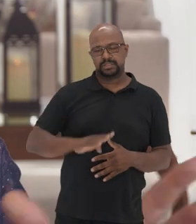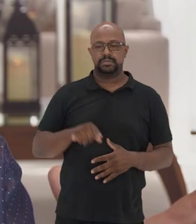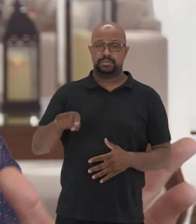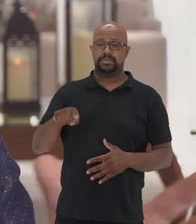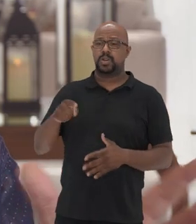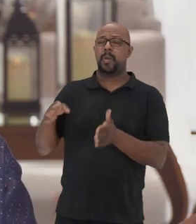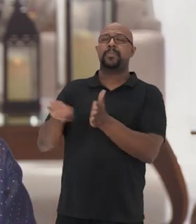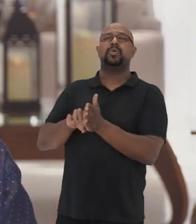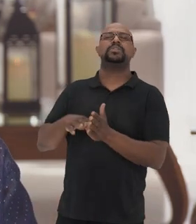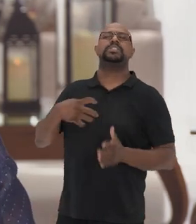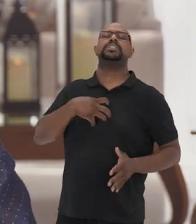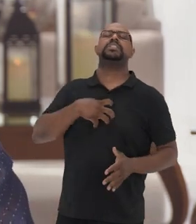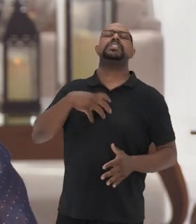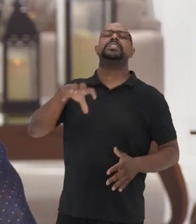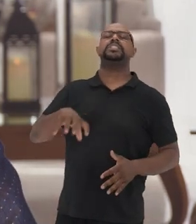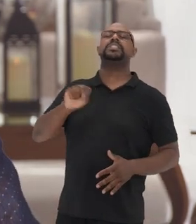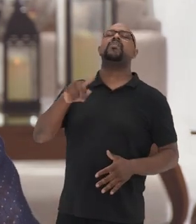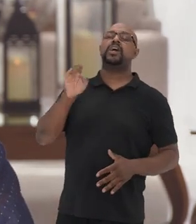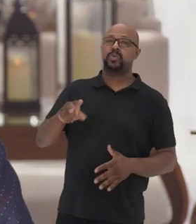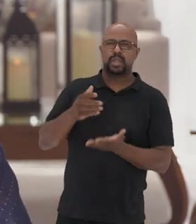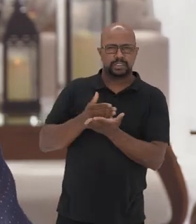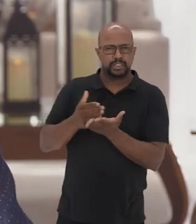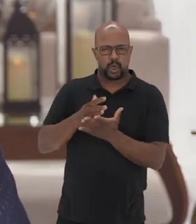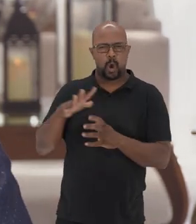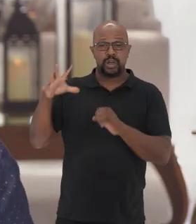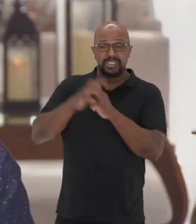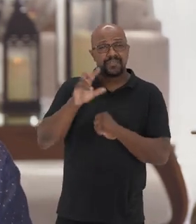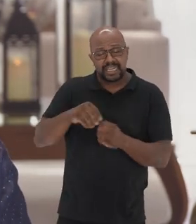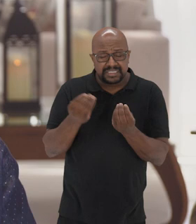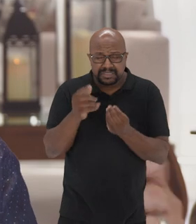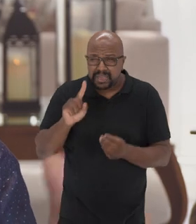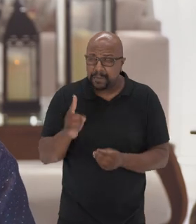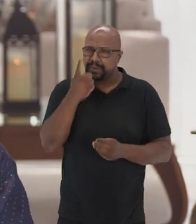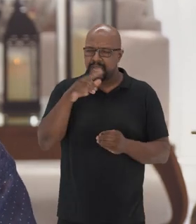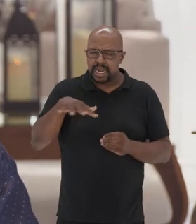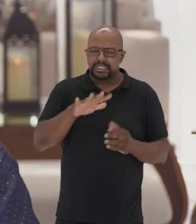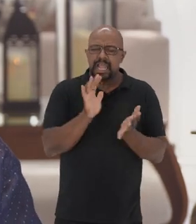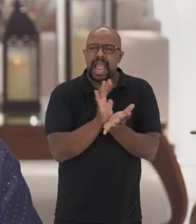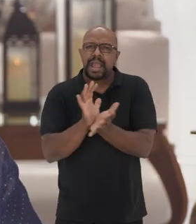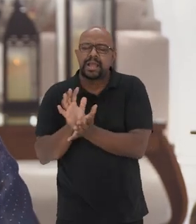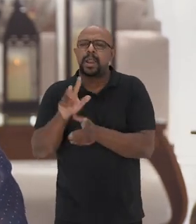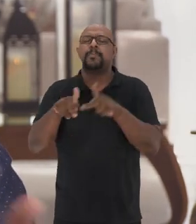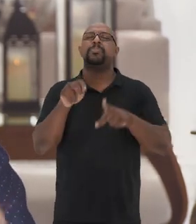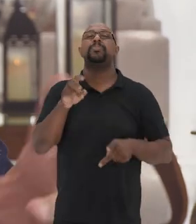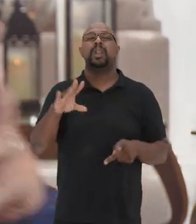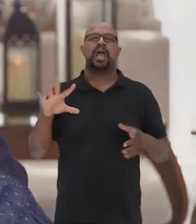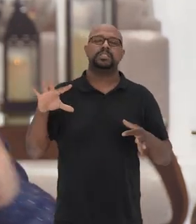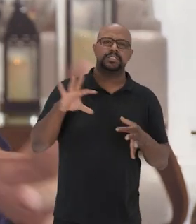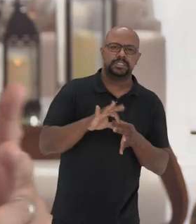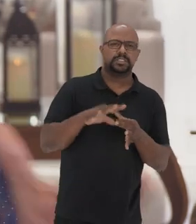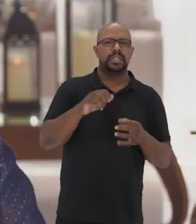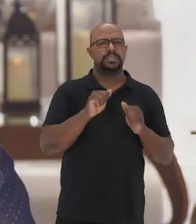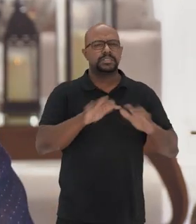principalmente Porto litoral daquele início de colonização vai ser o formador das primeiras camadas populares gente ligado aos